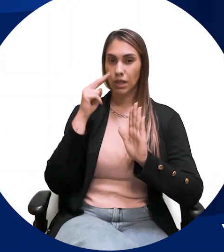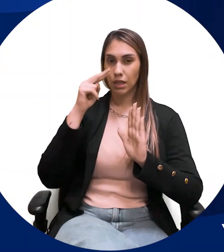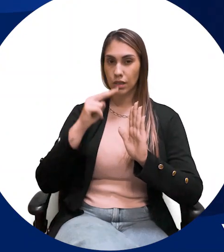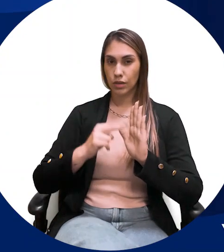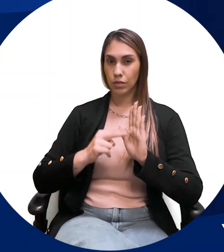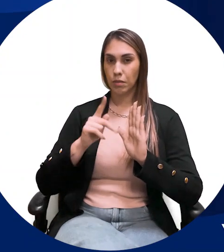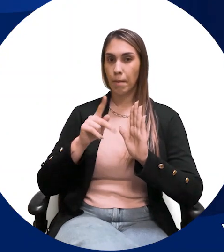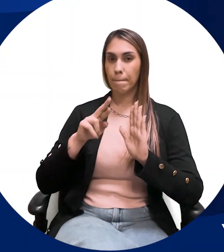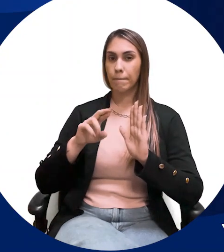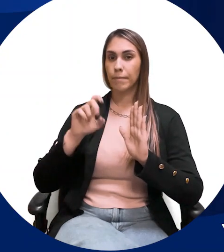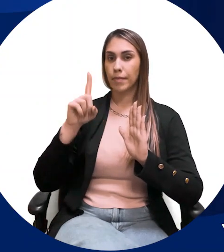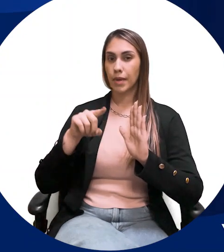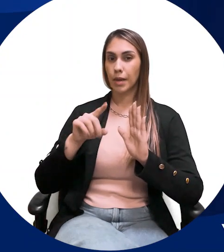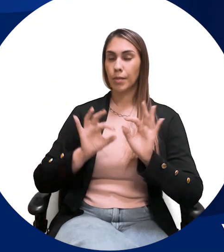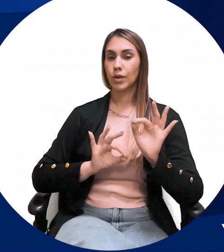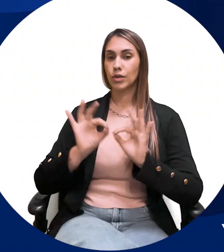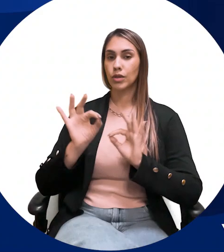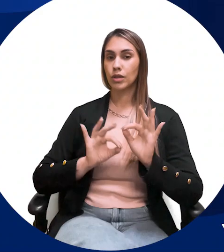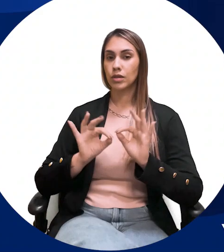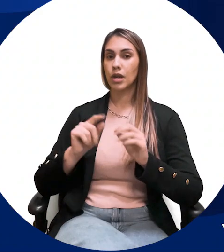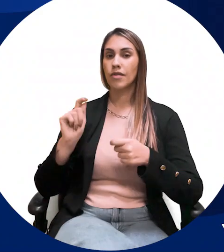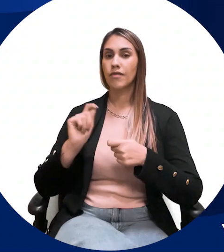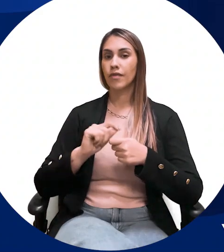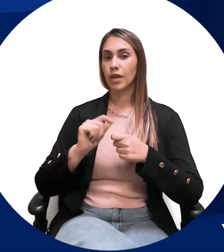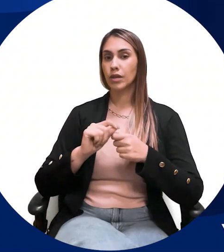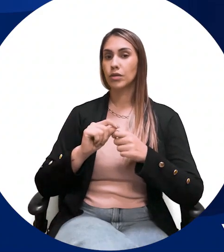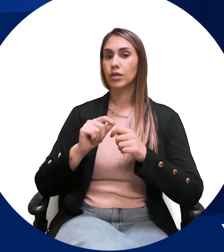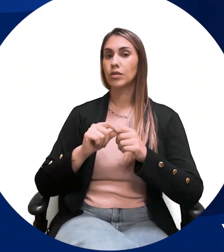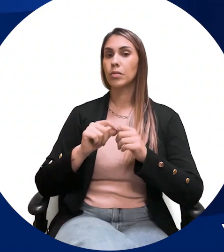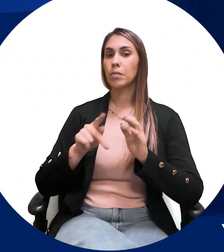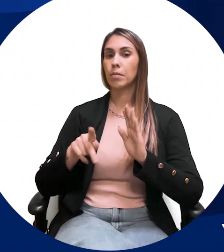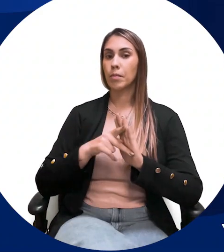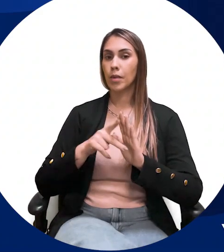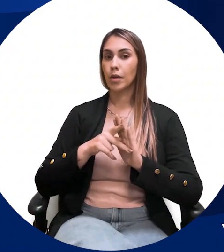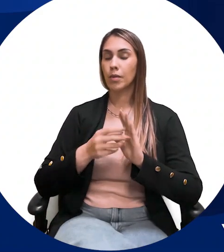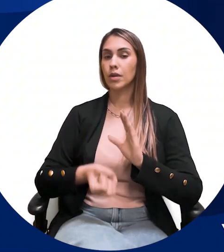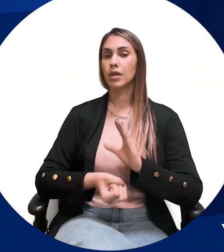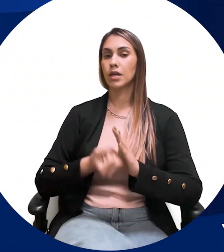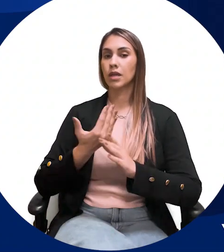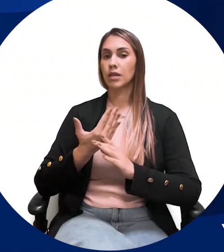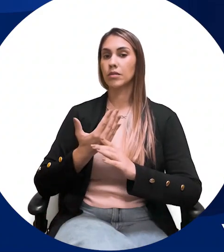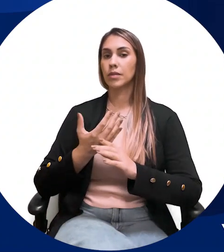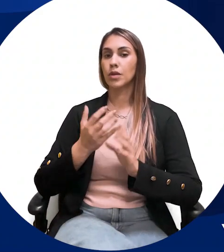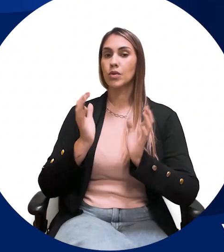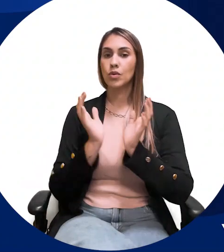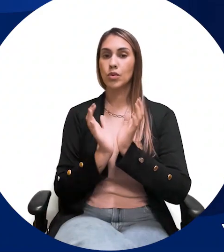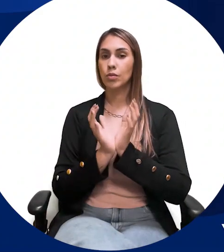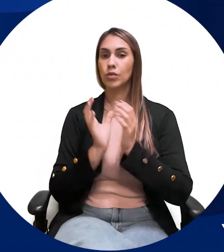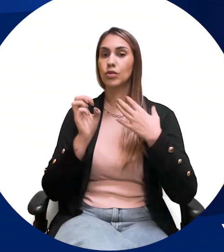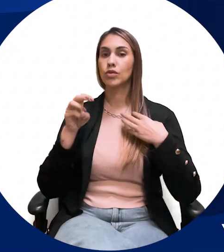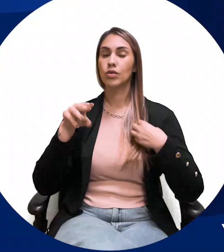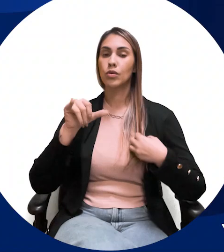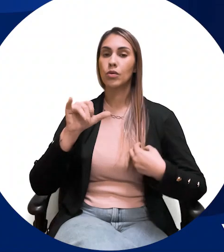da análise acerca do pré-projeto ou projeto de pesquisa será emitido através de parecer fundamentado, elaborado pela